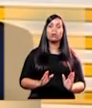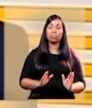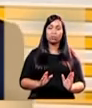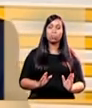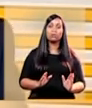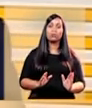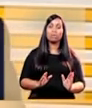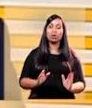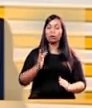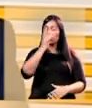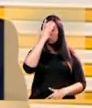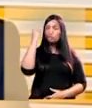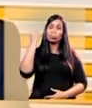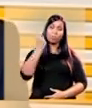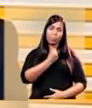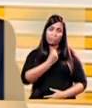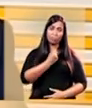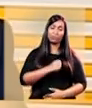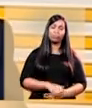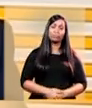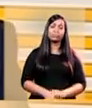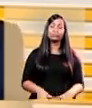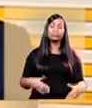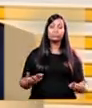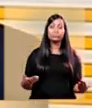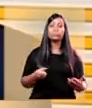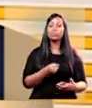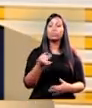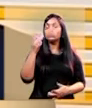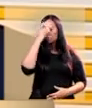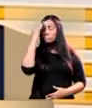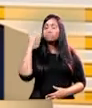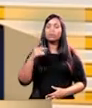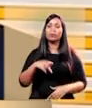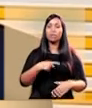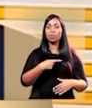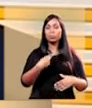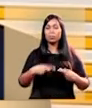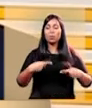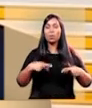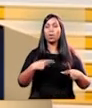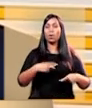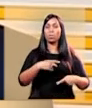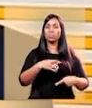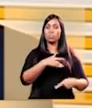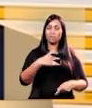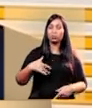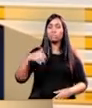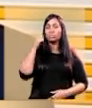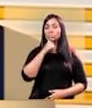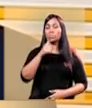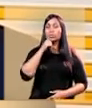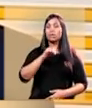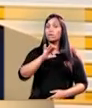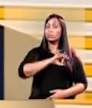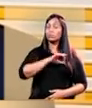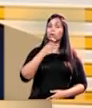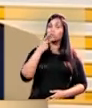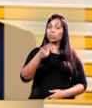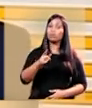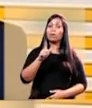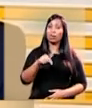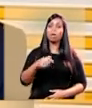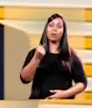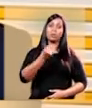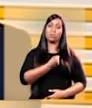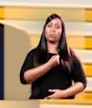pratique um crime, um infanticídio. Né? Que alguns dizem que é no estado puerperal ou não, mas a polícia, num caso aí, disse que seria